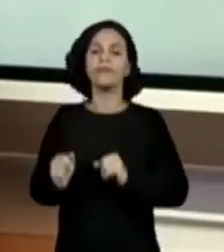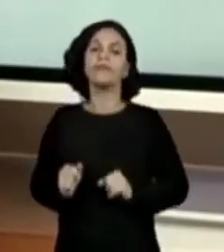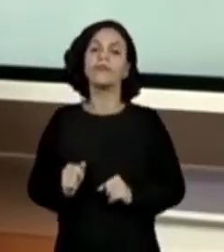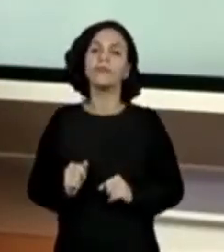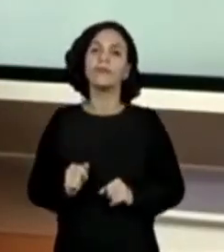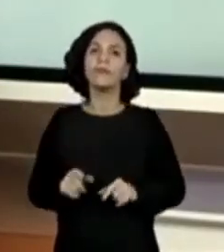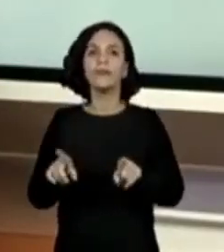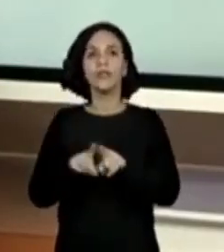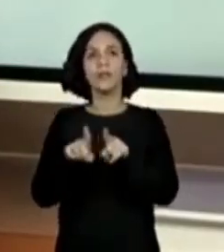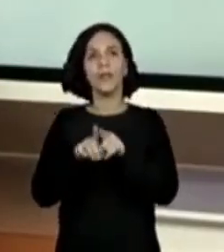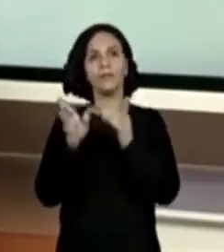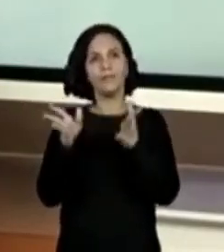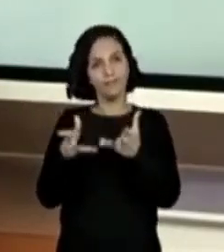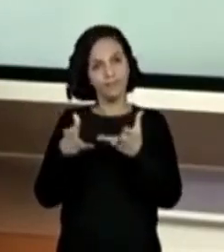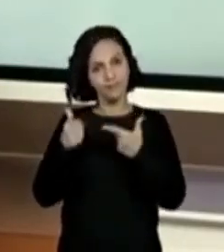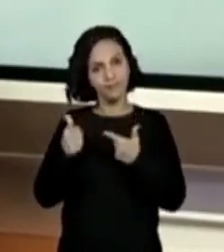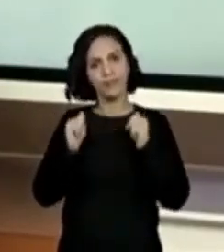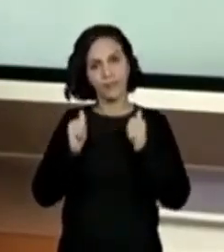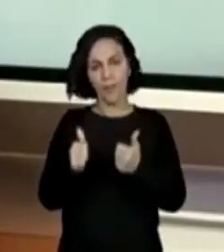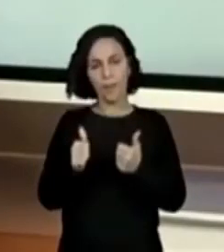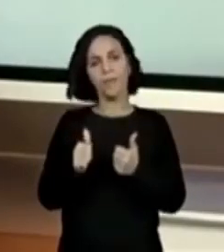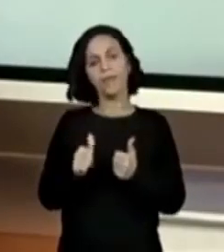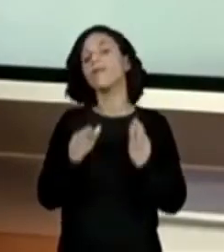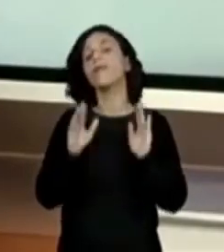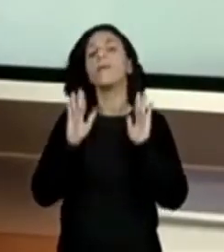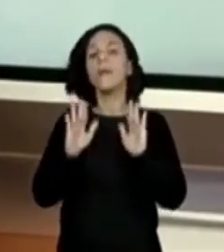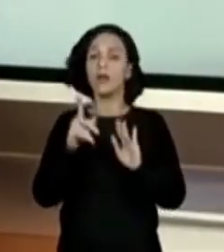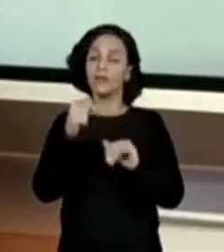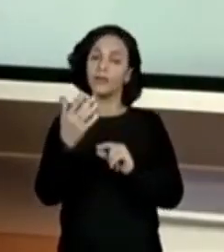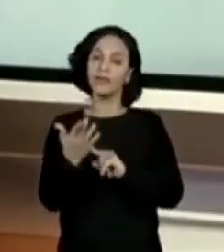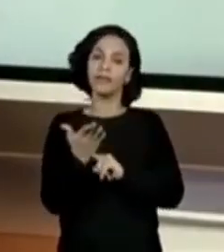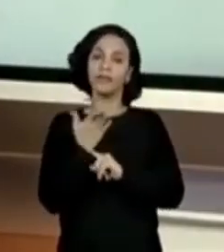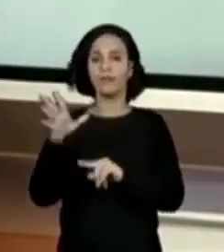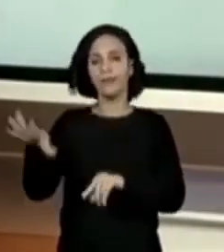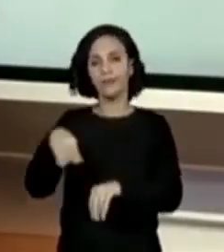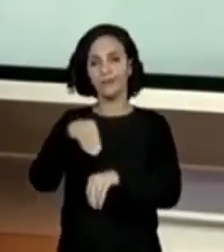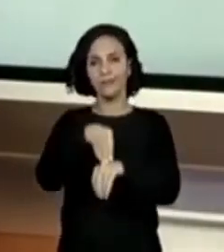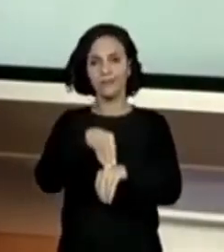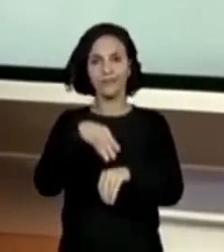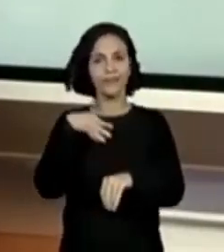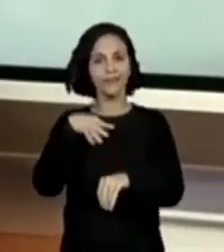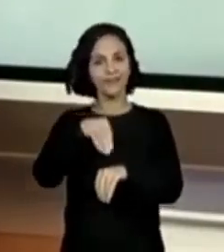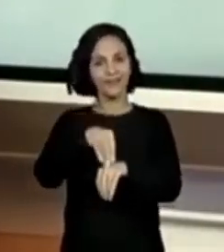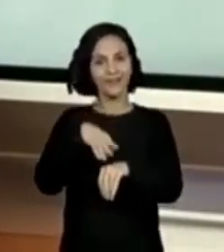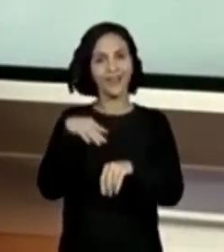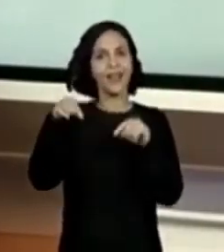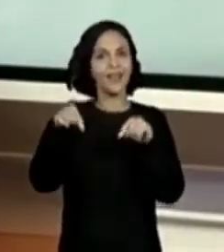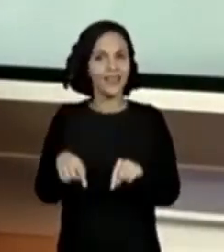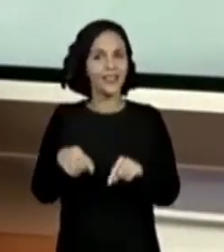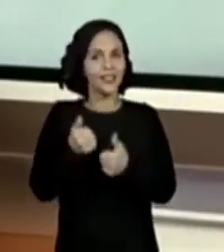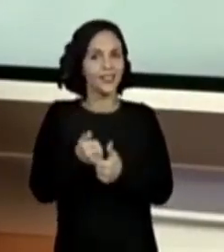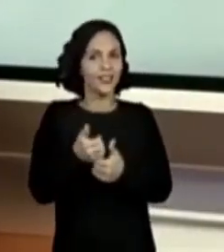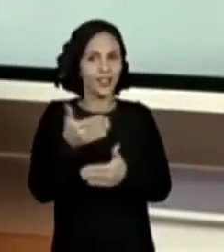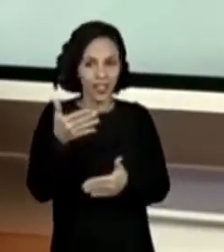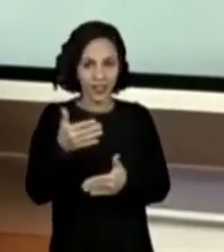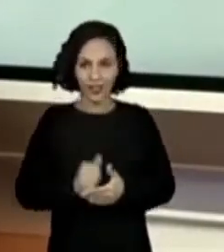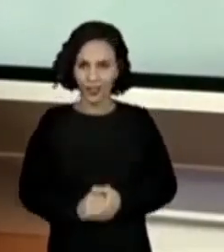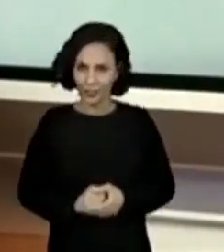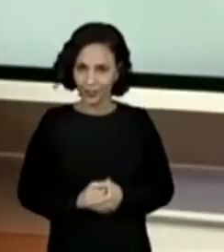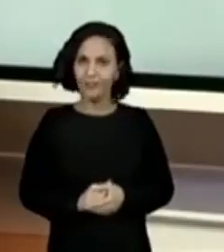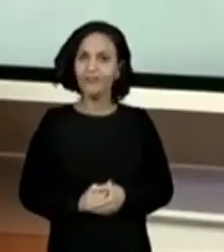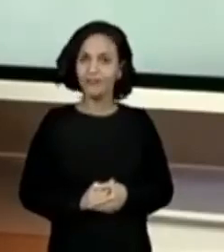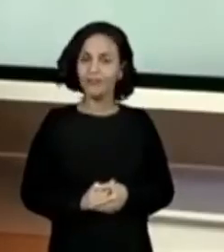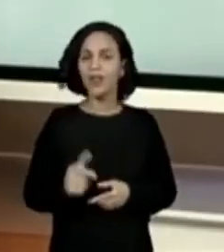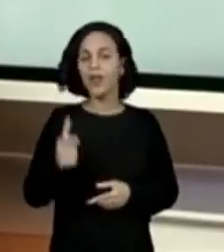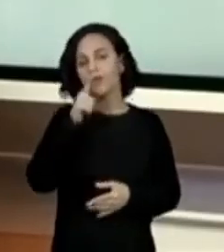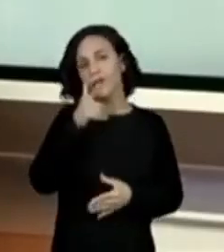e eficientes, tá? Só que aí a gente precisa da ajuda de vocês, trazendo essas contribuições aqui para o chat grande, para a gente